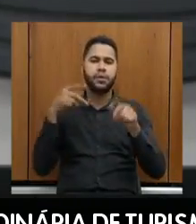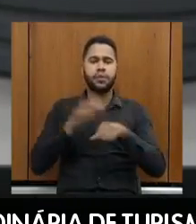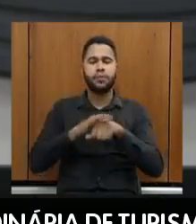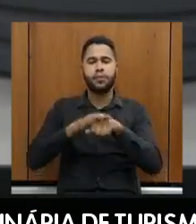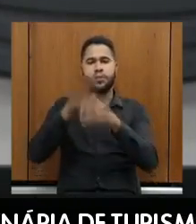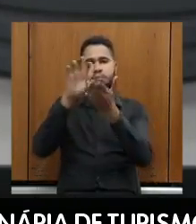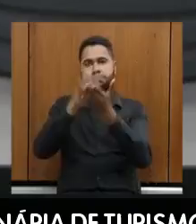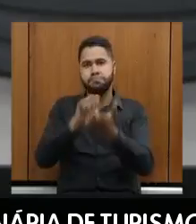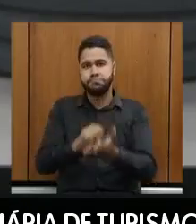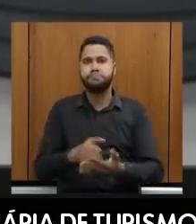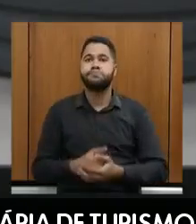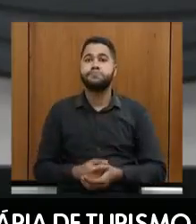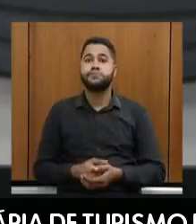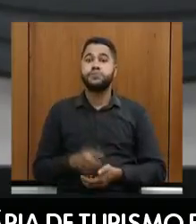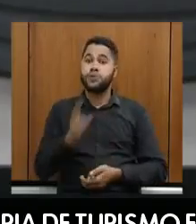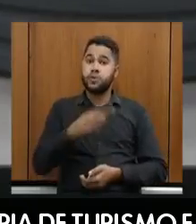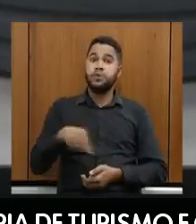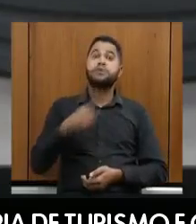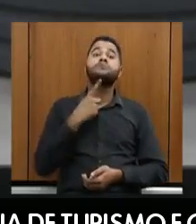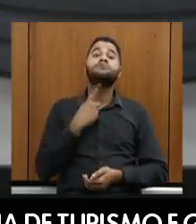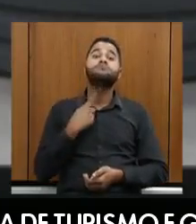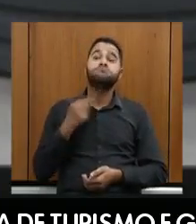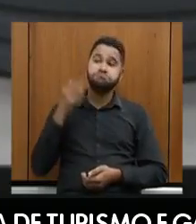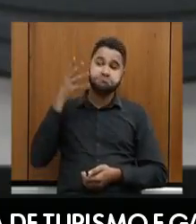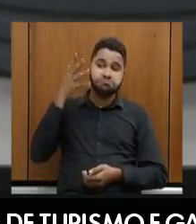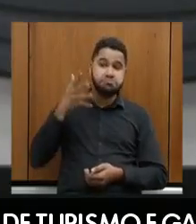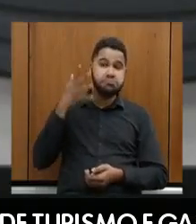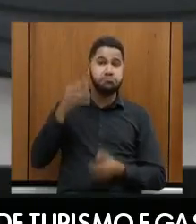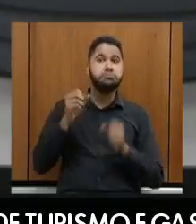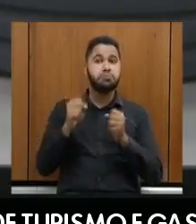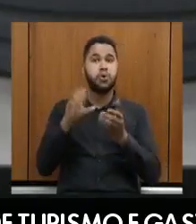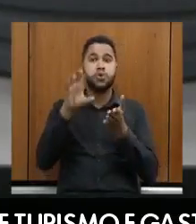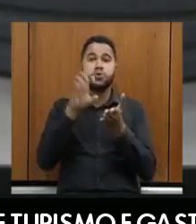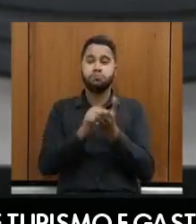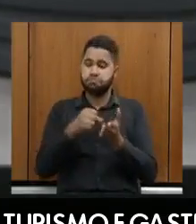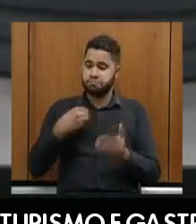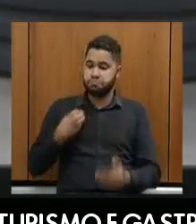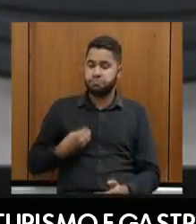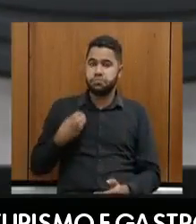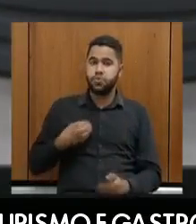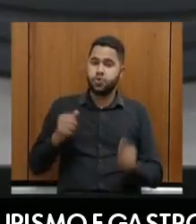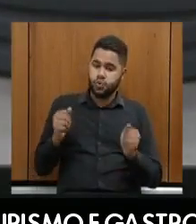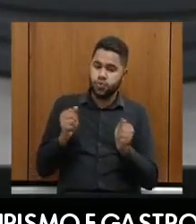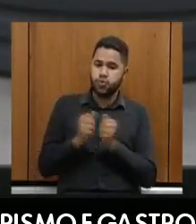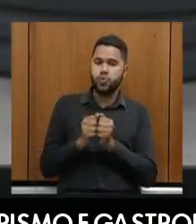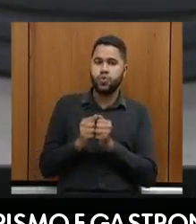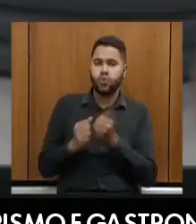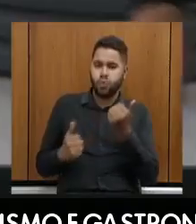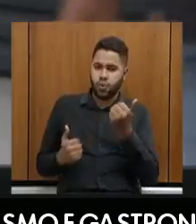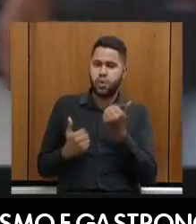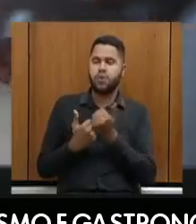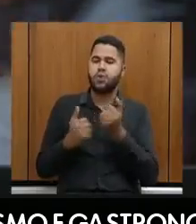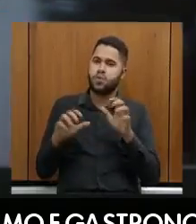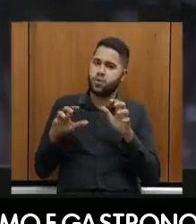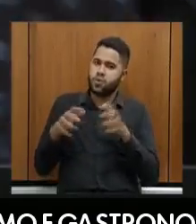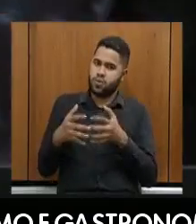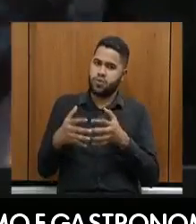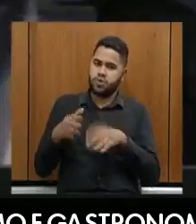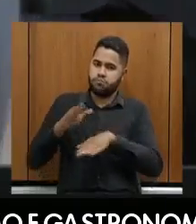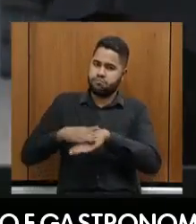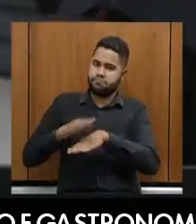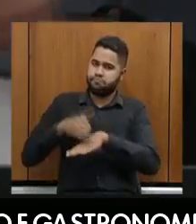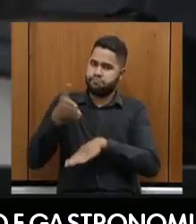Os parlamentares que desejarem fazer uso da palavra podem se inscrever pessoalmente junto à assessoria da comissão.